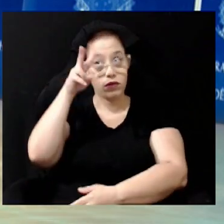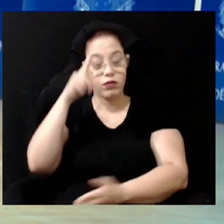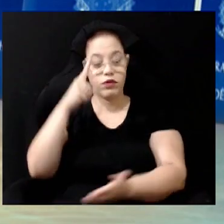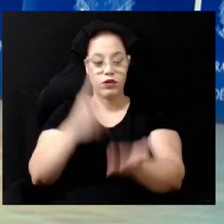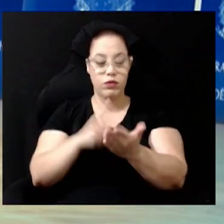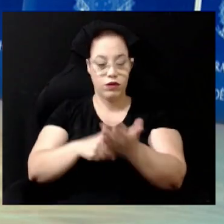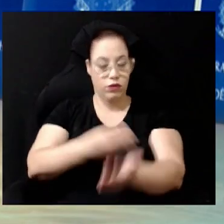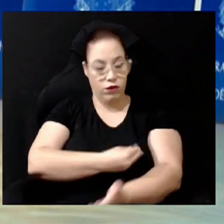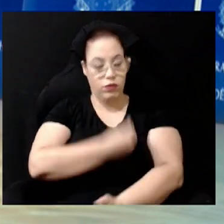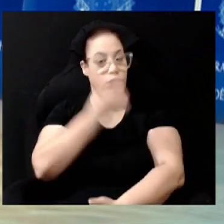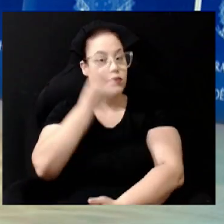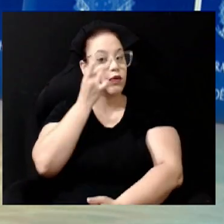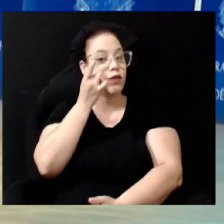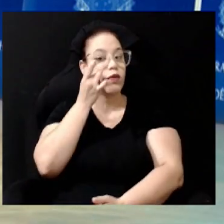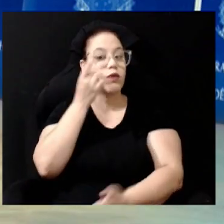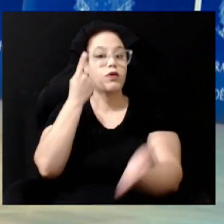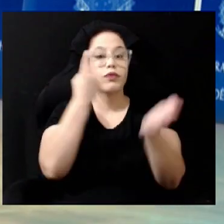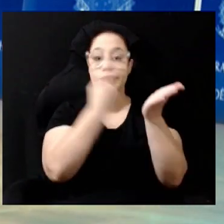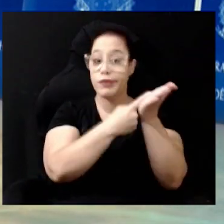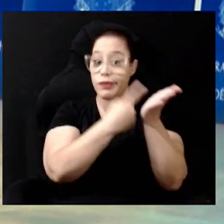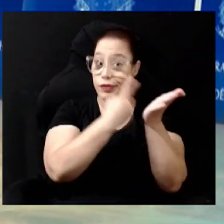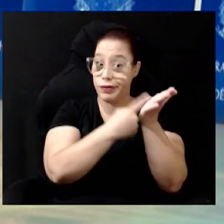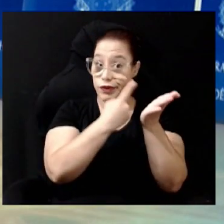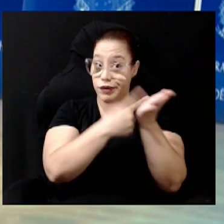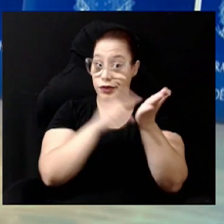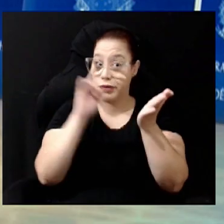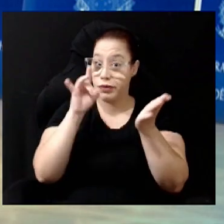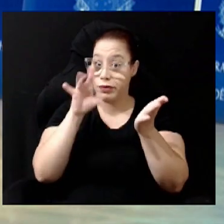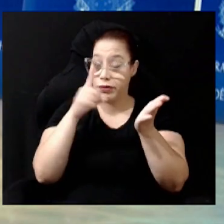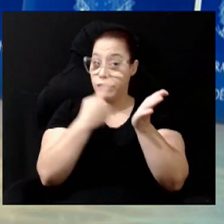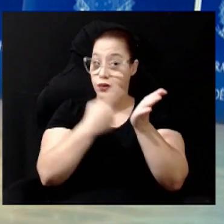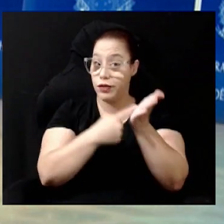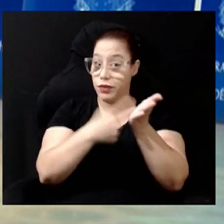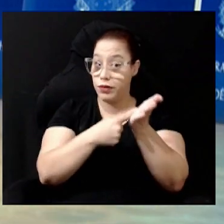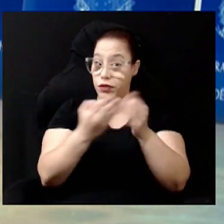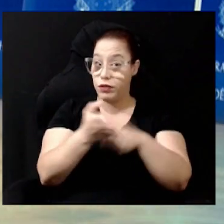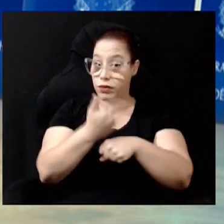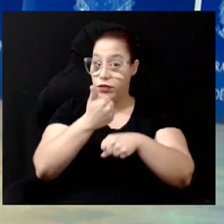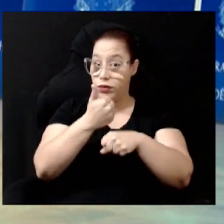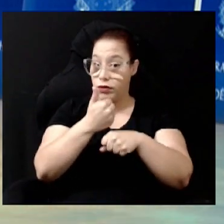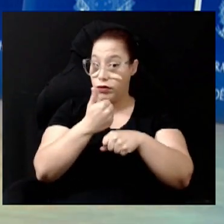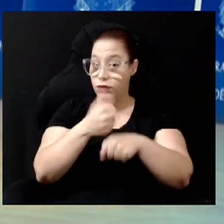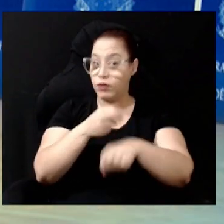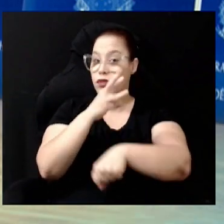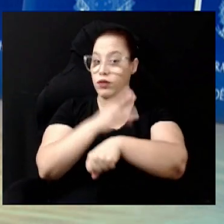do Sepate é realizado mediante agendamento prévio através do site